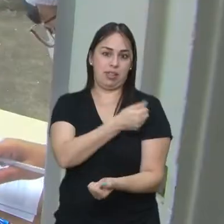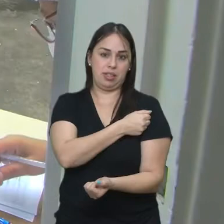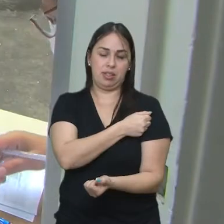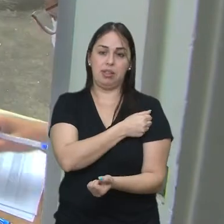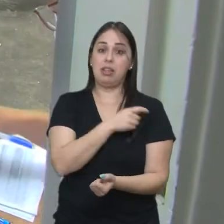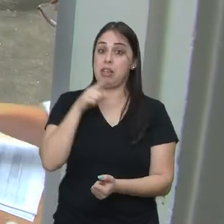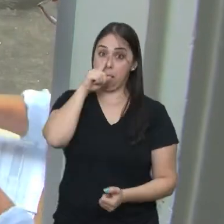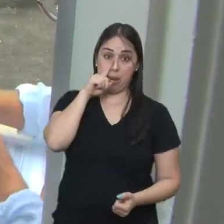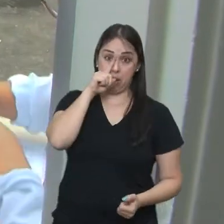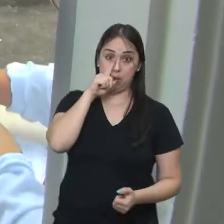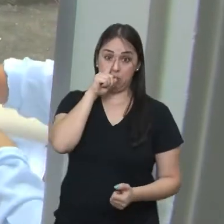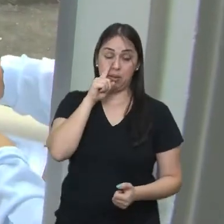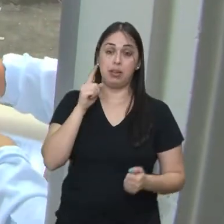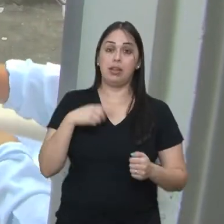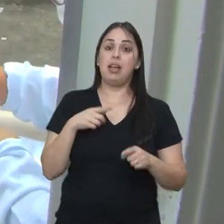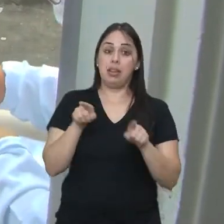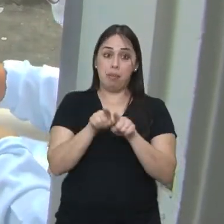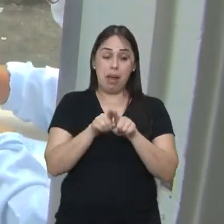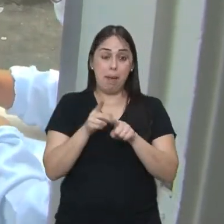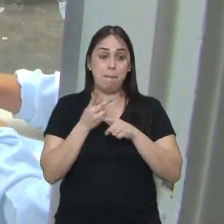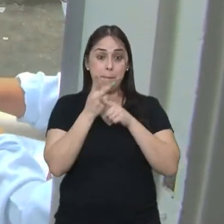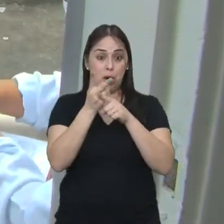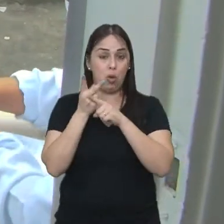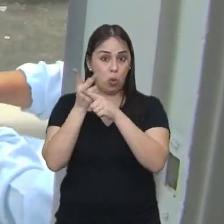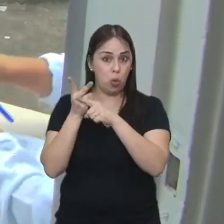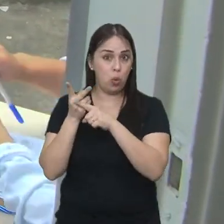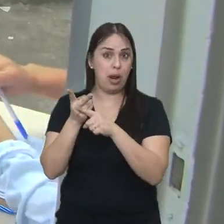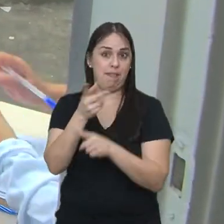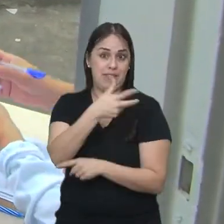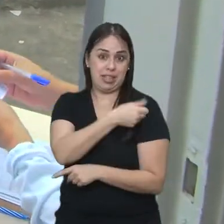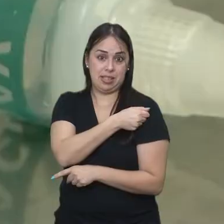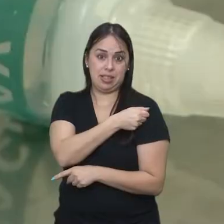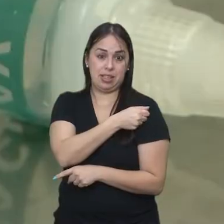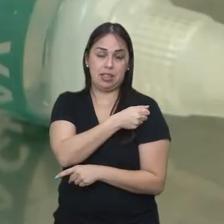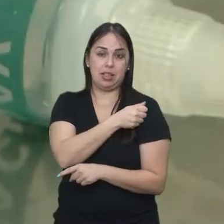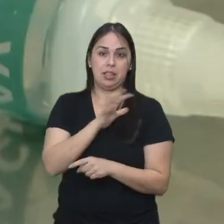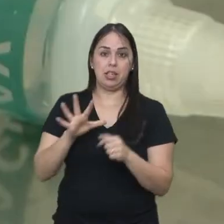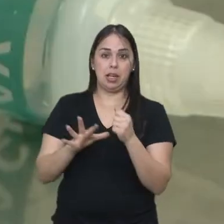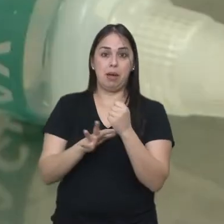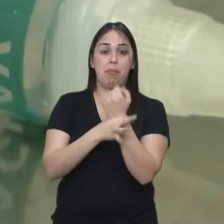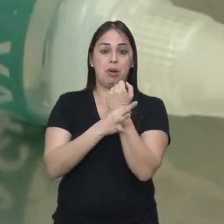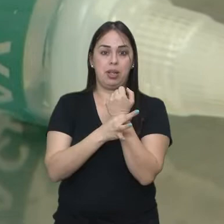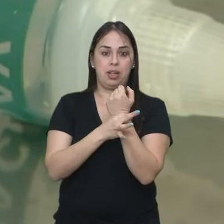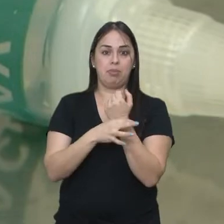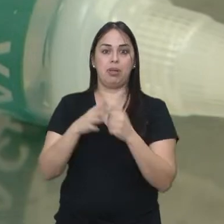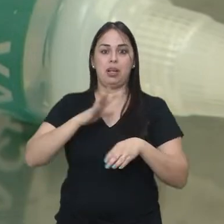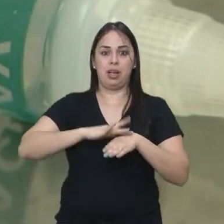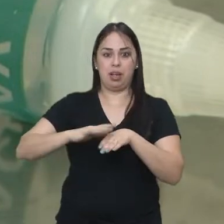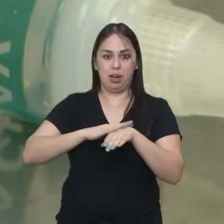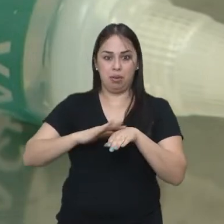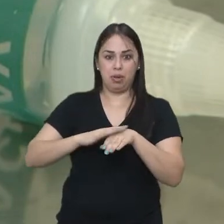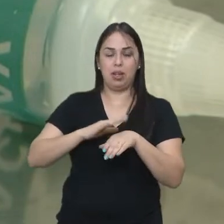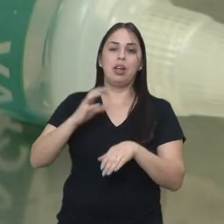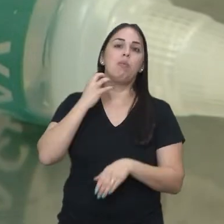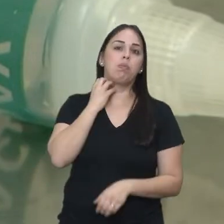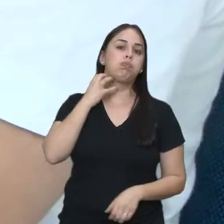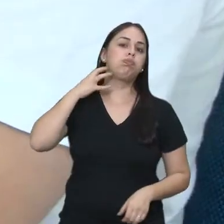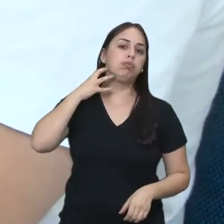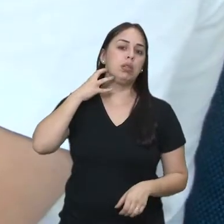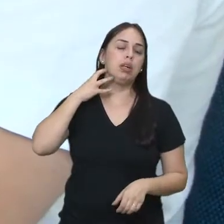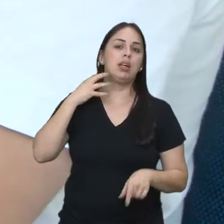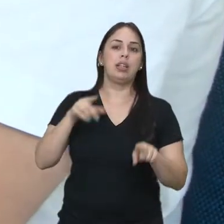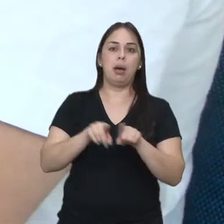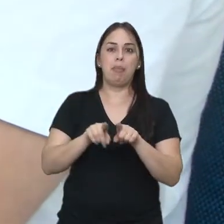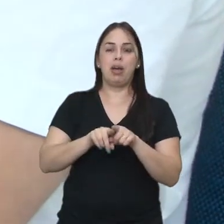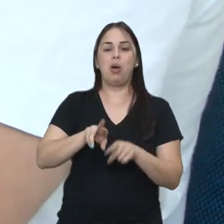tanto. Para se ter uma ideia, a procura pela vacina da tríplice viral, que protege contra sarampo, cachumba e rubéola,